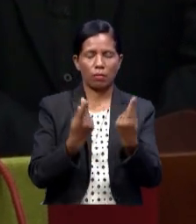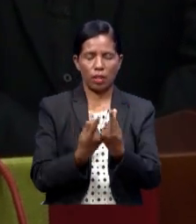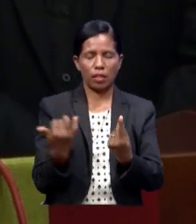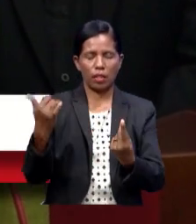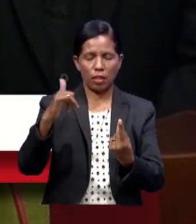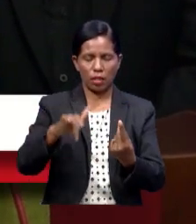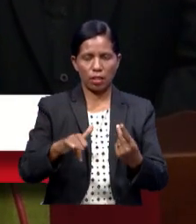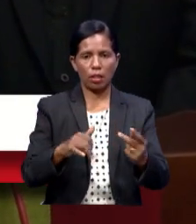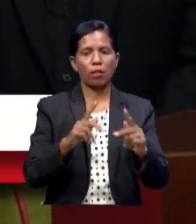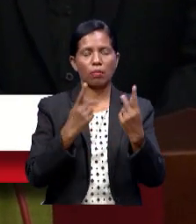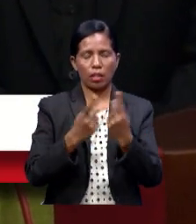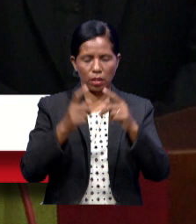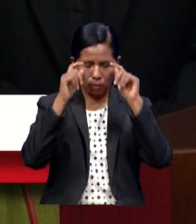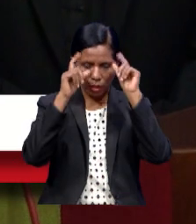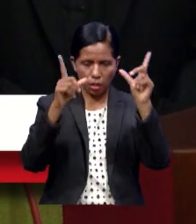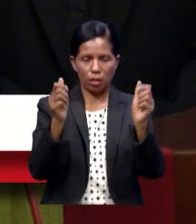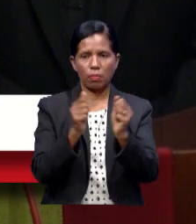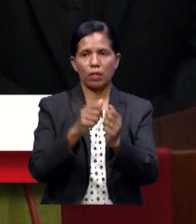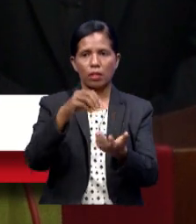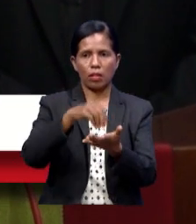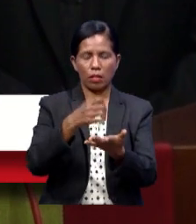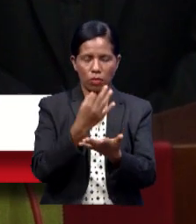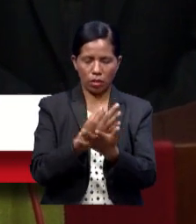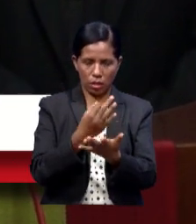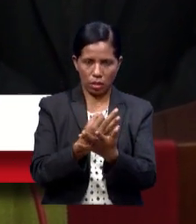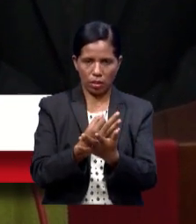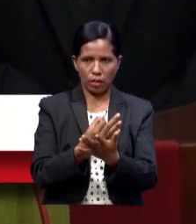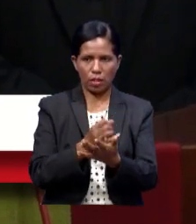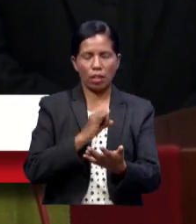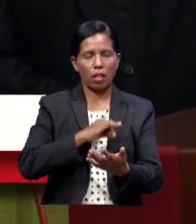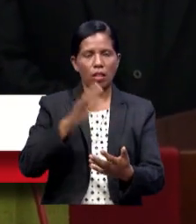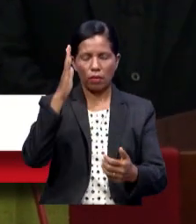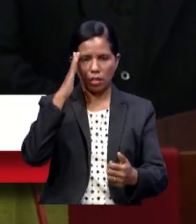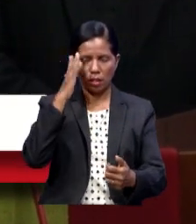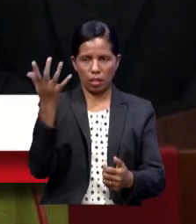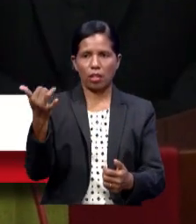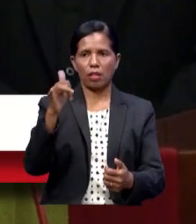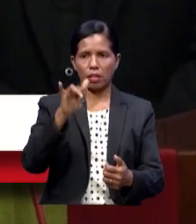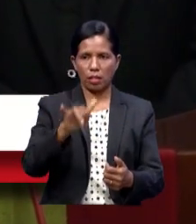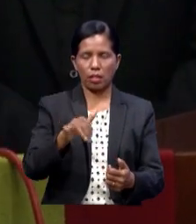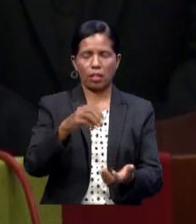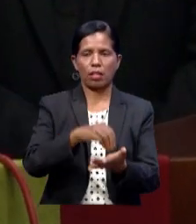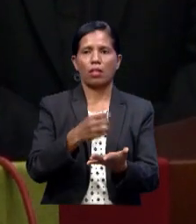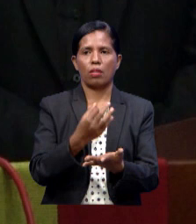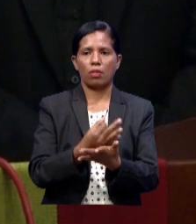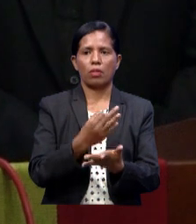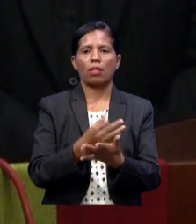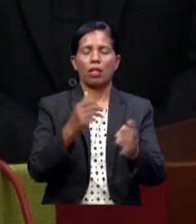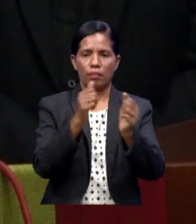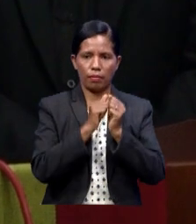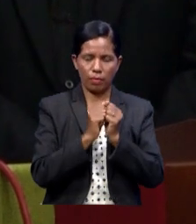Timor-Leste lukide, ma in tau hamutu osso ho di investe ide ne. A hau hatene kata Sira, tau na osso hamutu ho